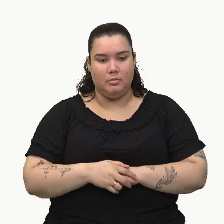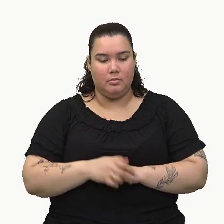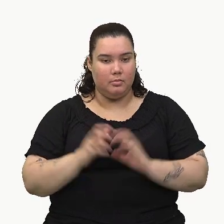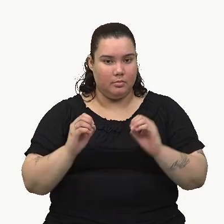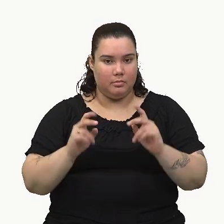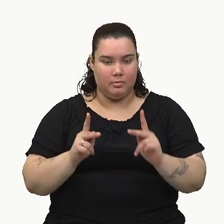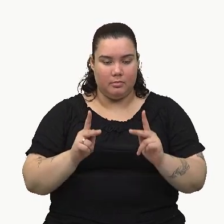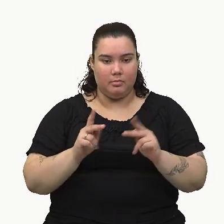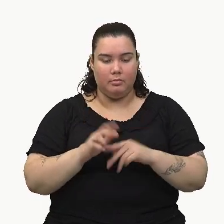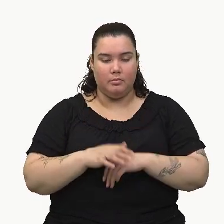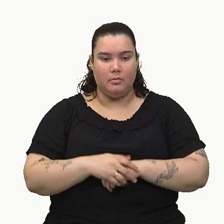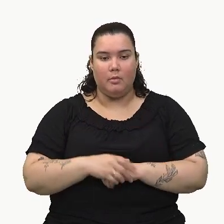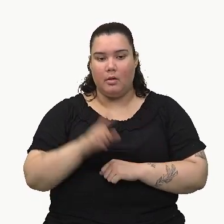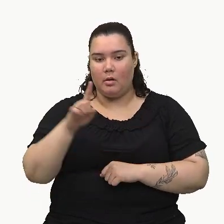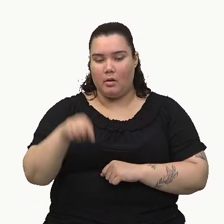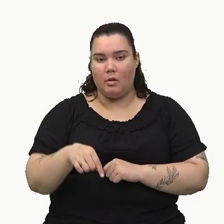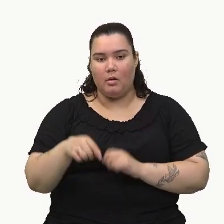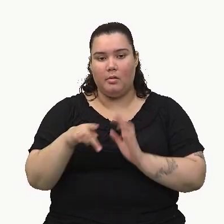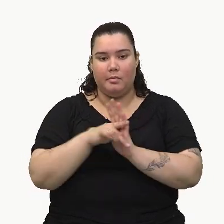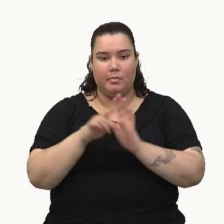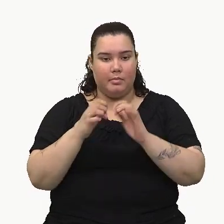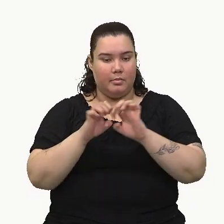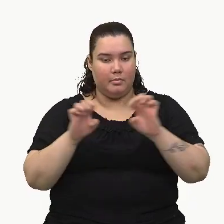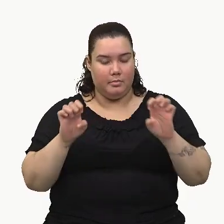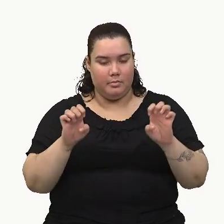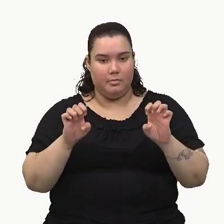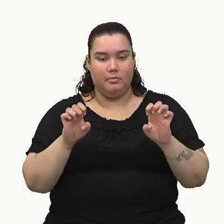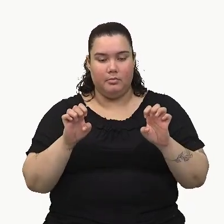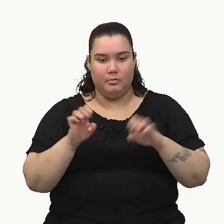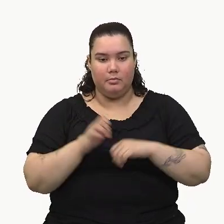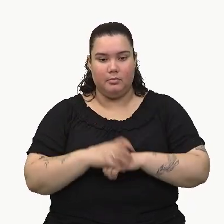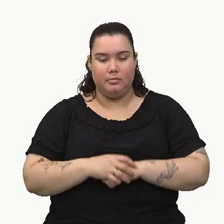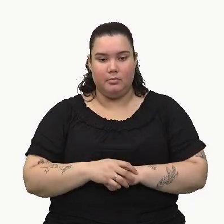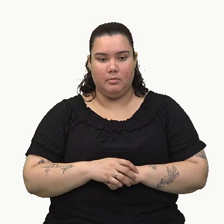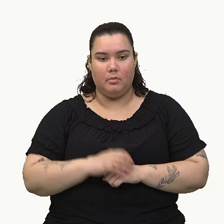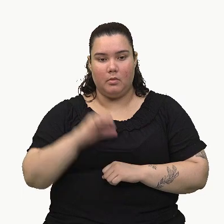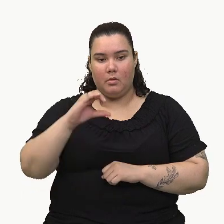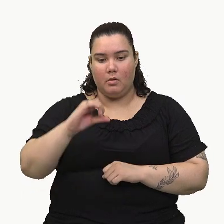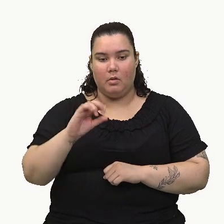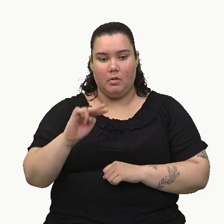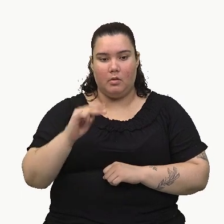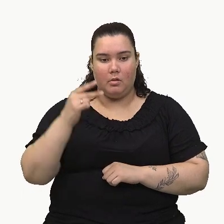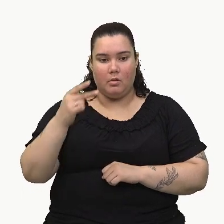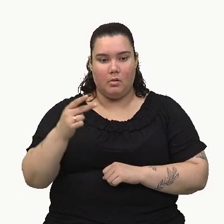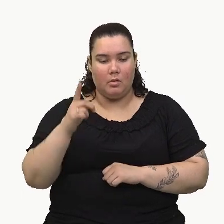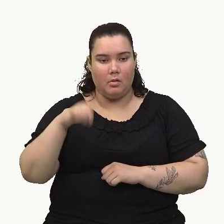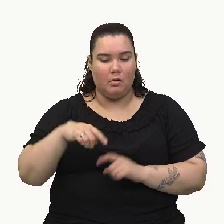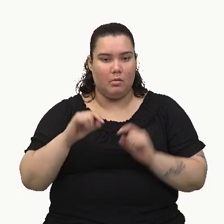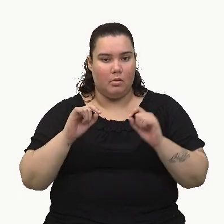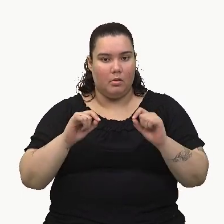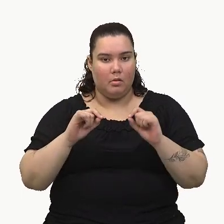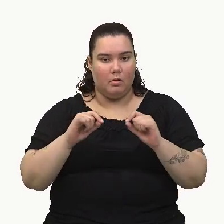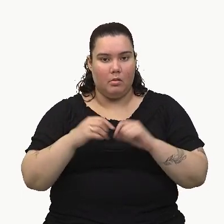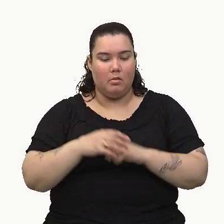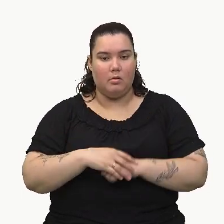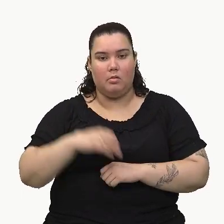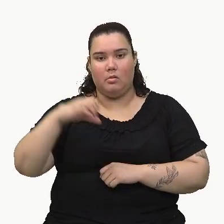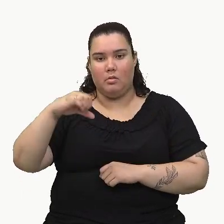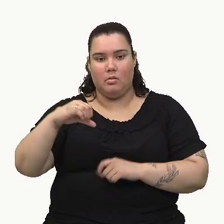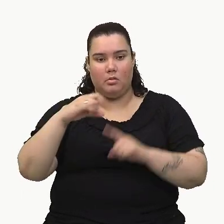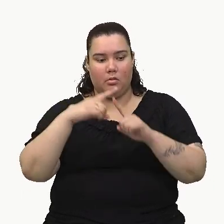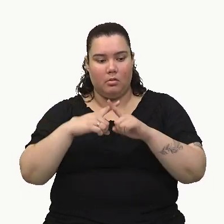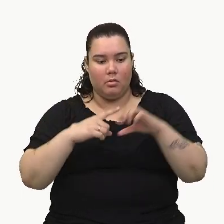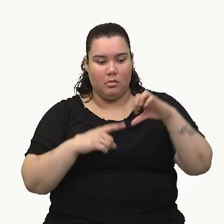Beleza? Essa é a nossa expressão. 9 ao quadrado é a mesma coisa do que 9